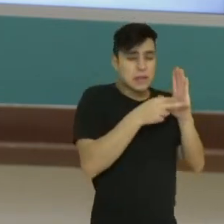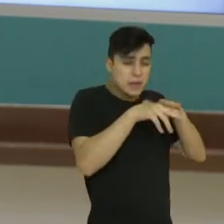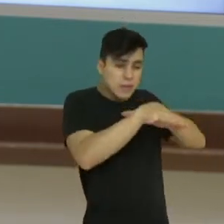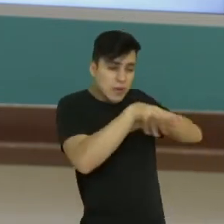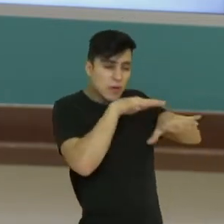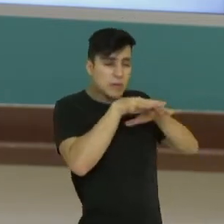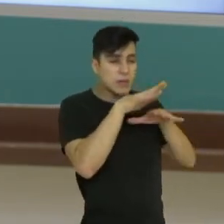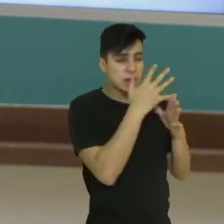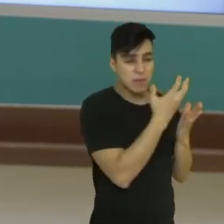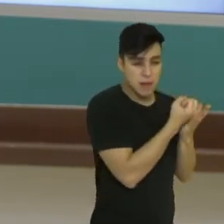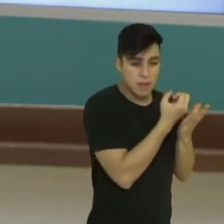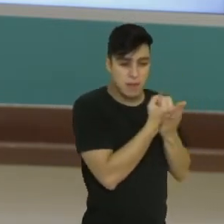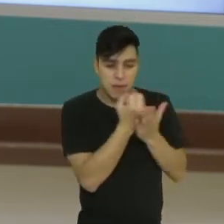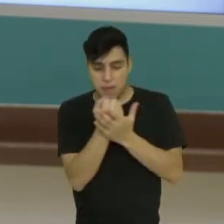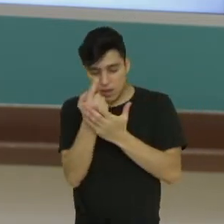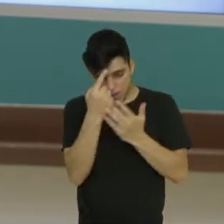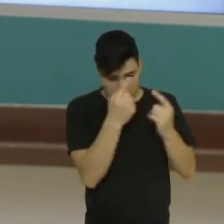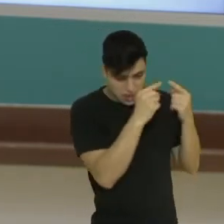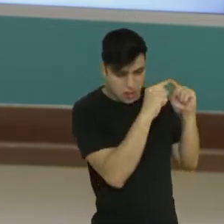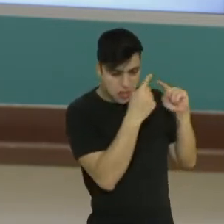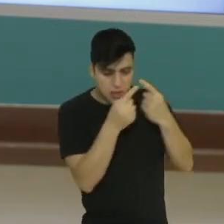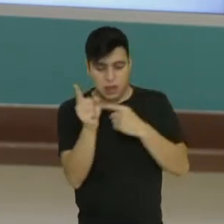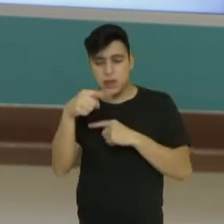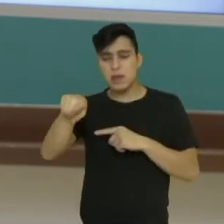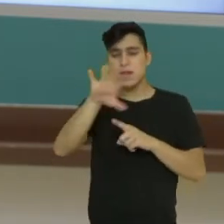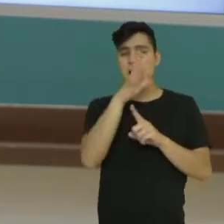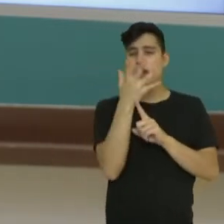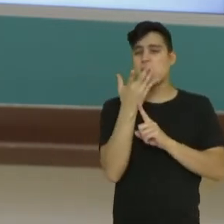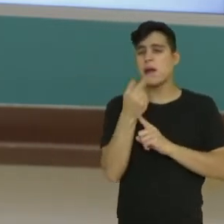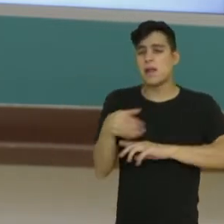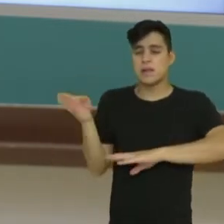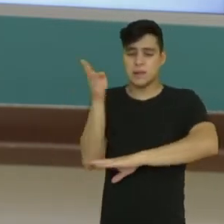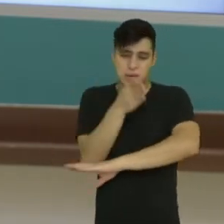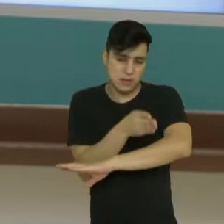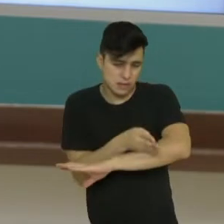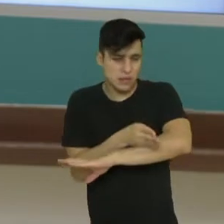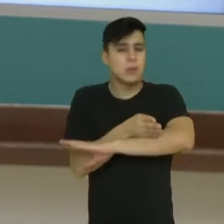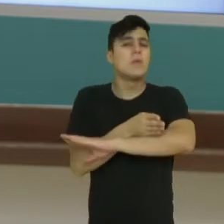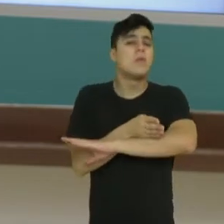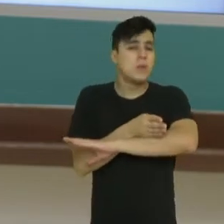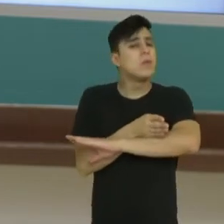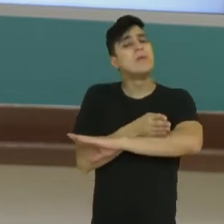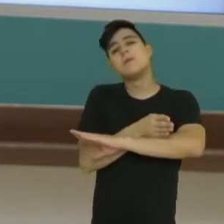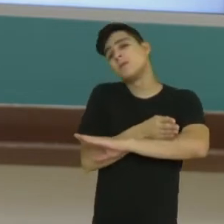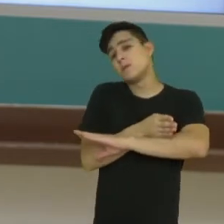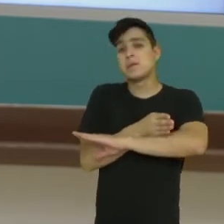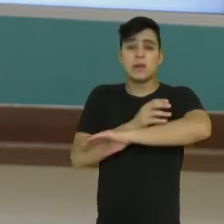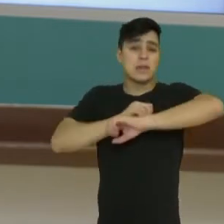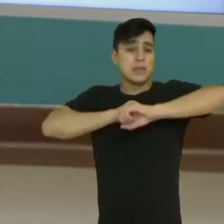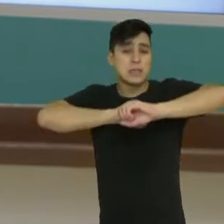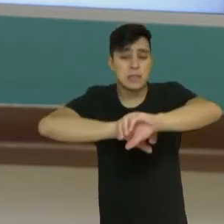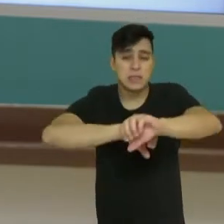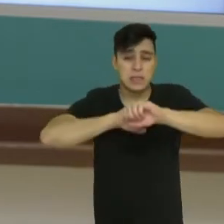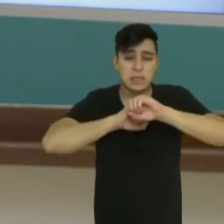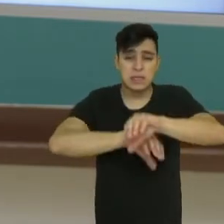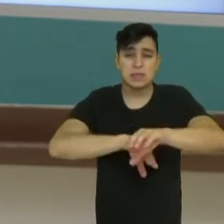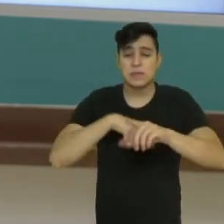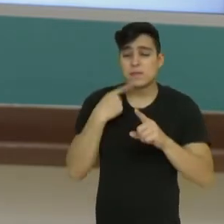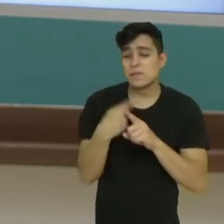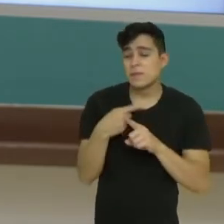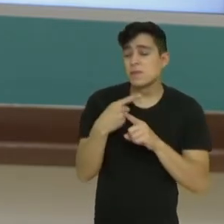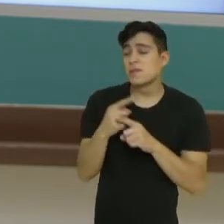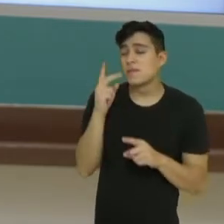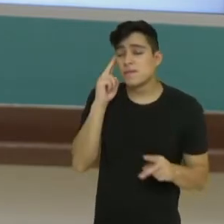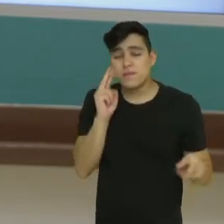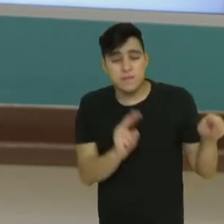que eles ficam associados e essa arte da Idade Média, ela se torna extremamente educativa porque ela é muito